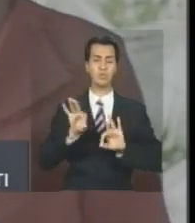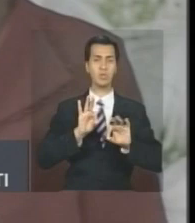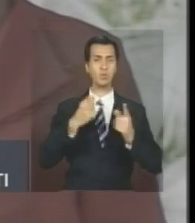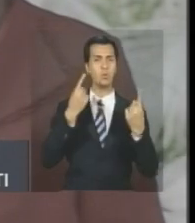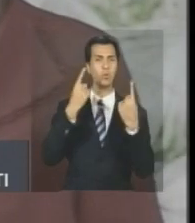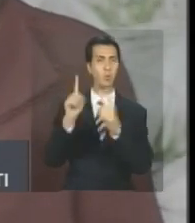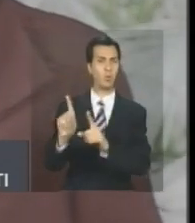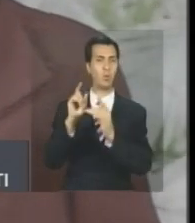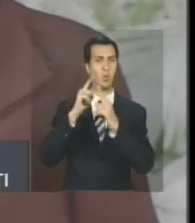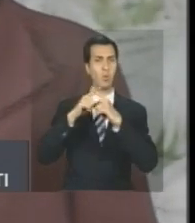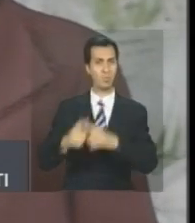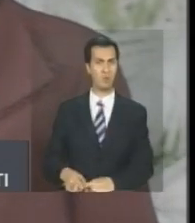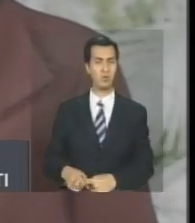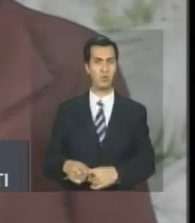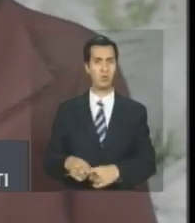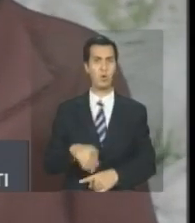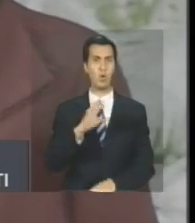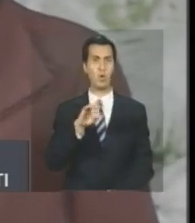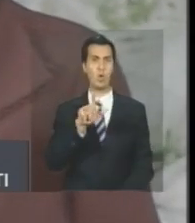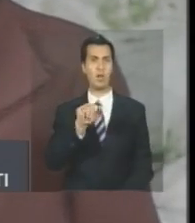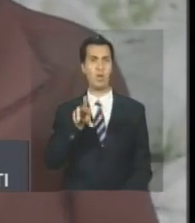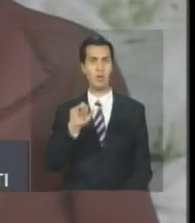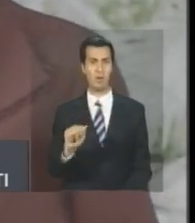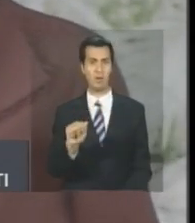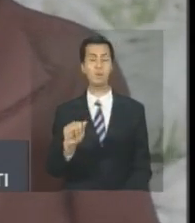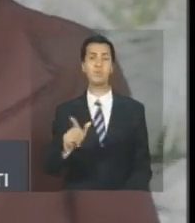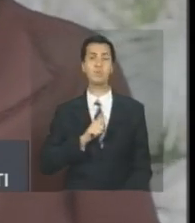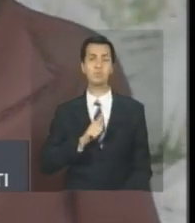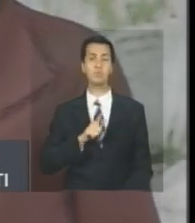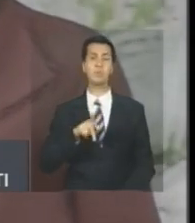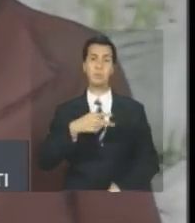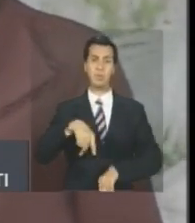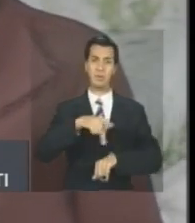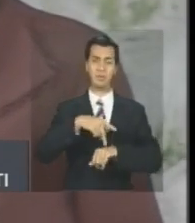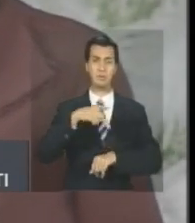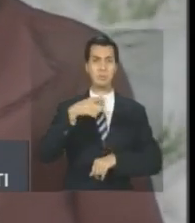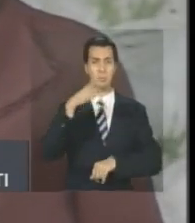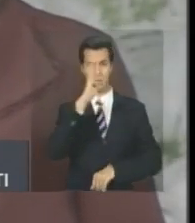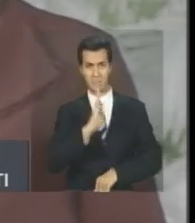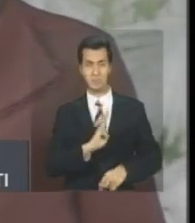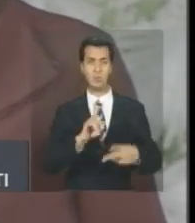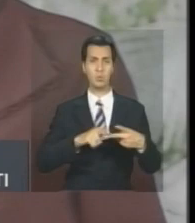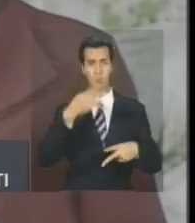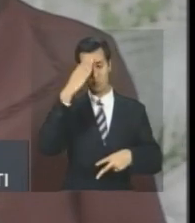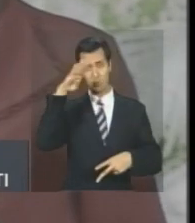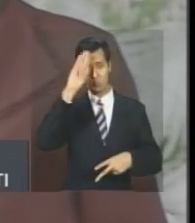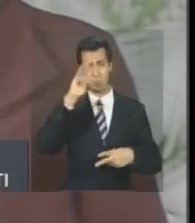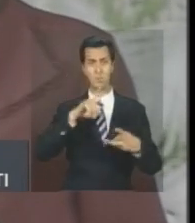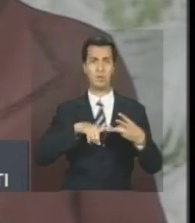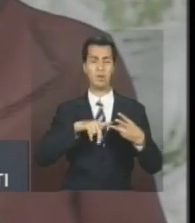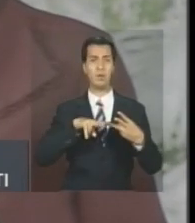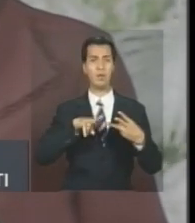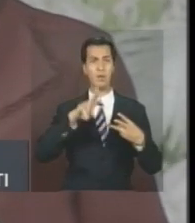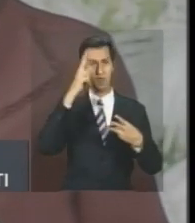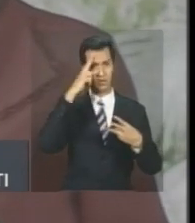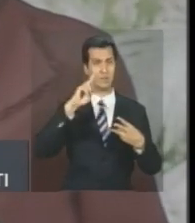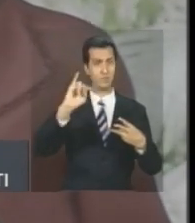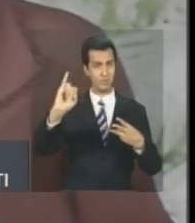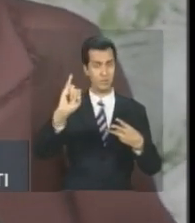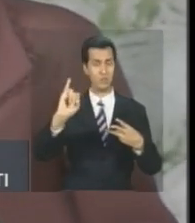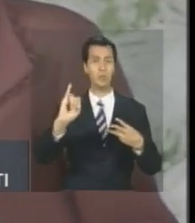uma participação tripartite, Brasil, Cuba e Haiti. E também estamos